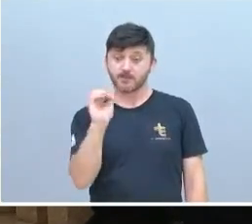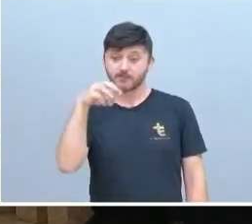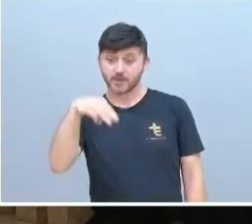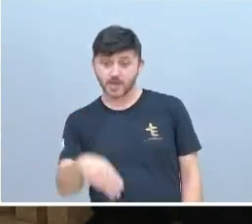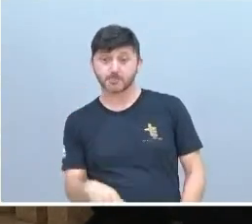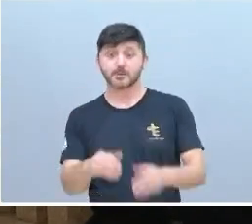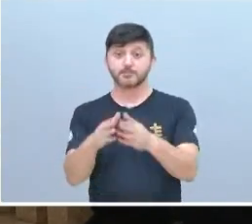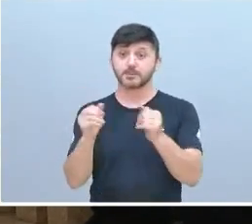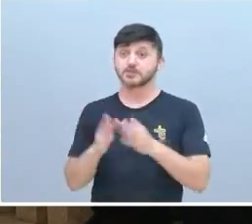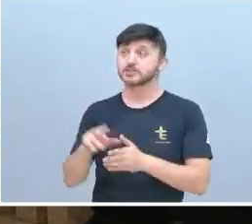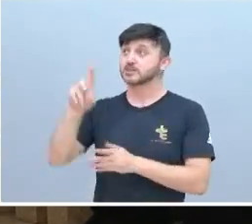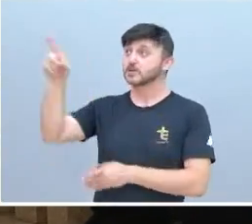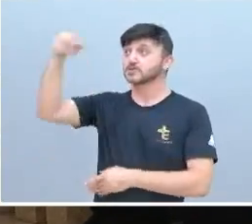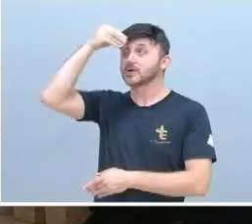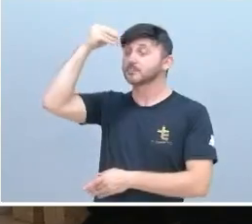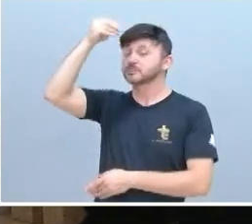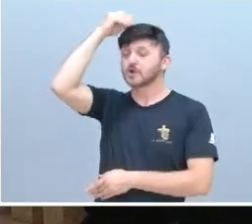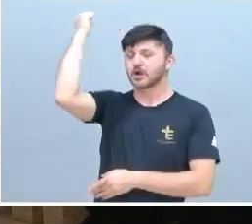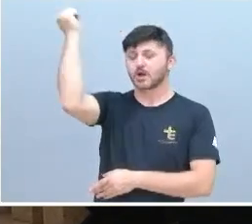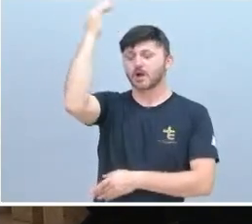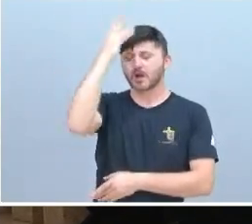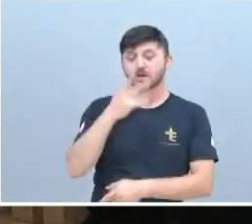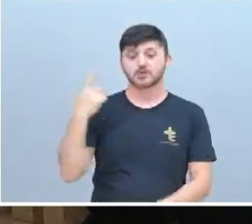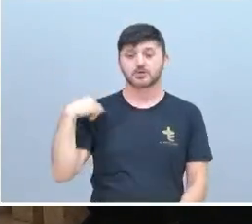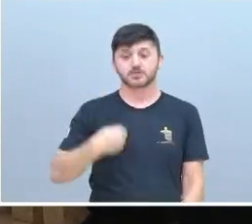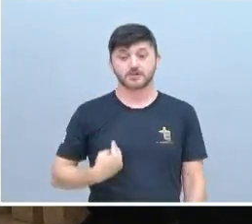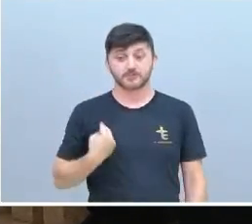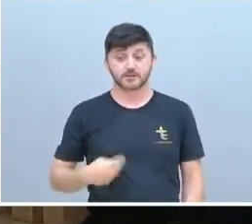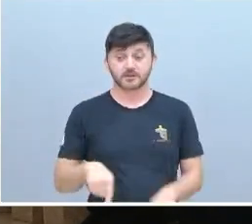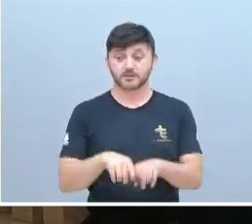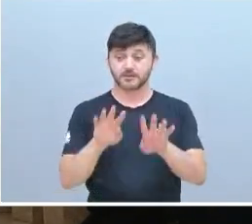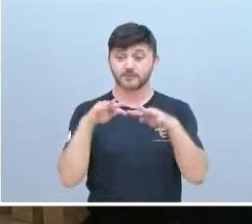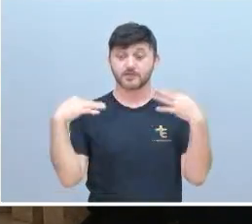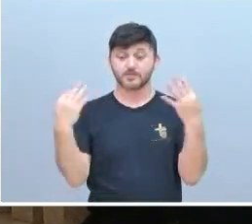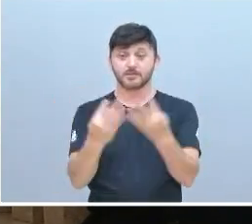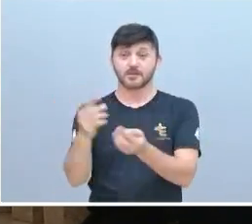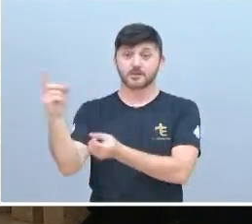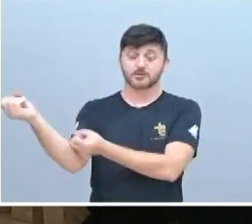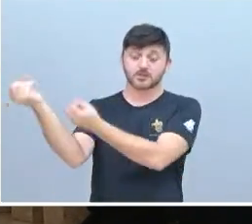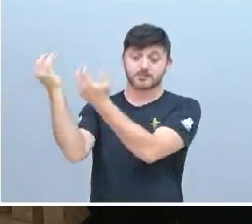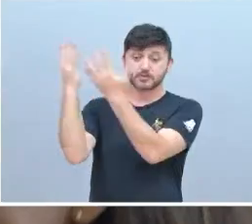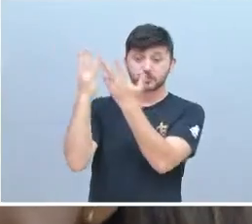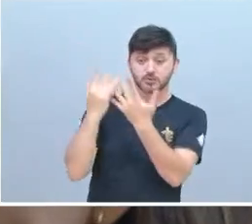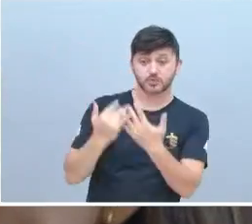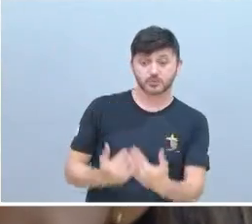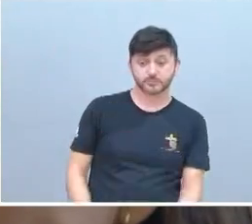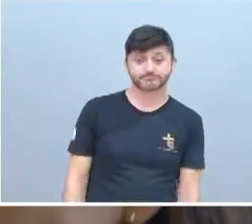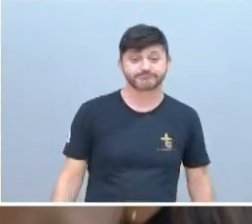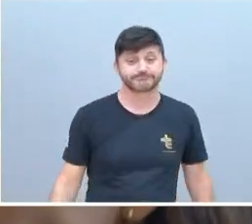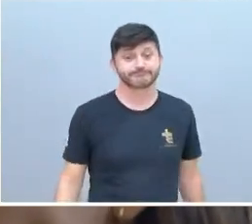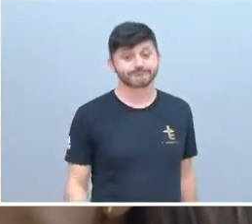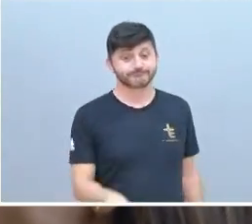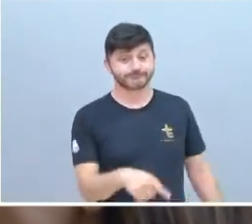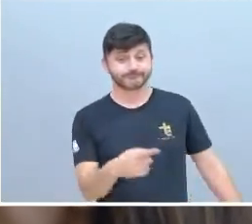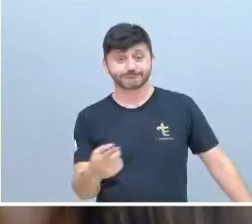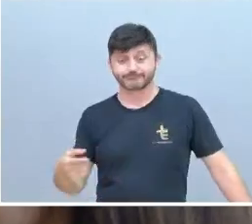renovar o nosso batismo sobre nós, sobre os nossos familiares. Me